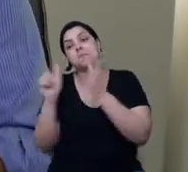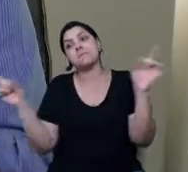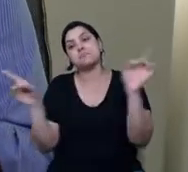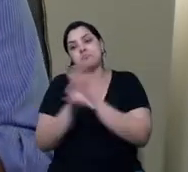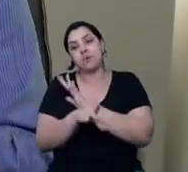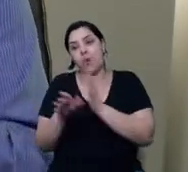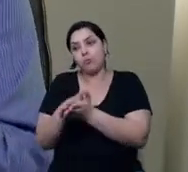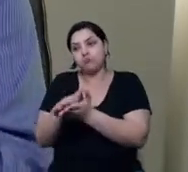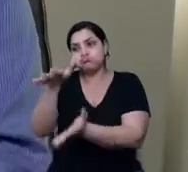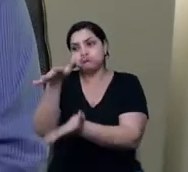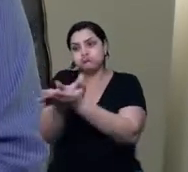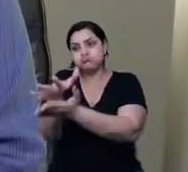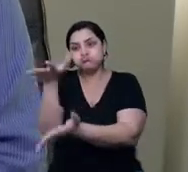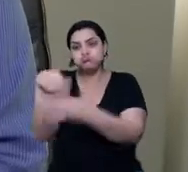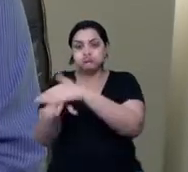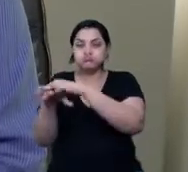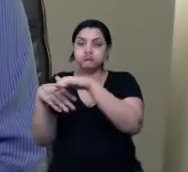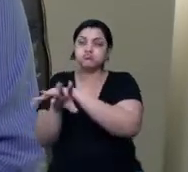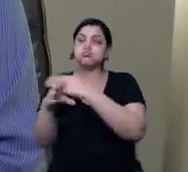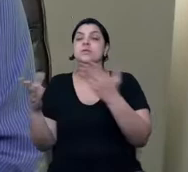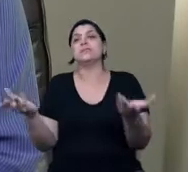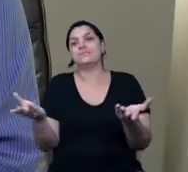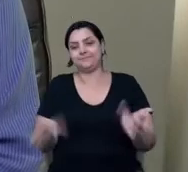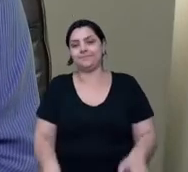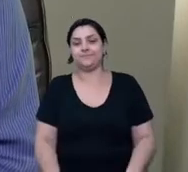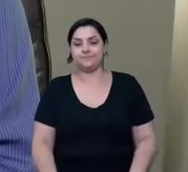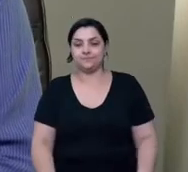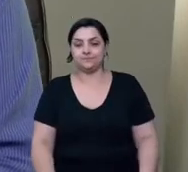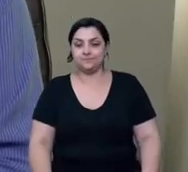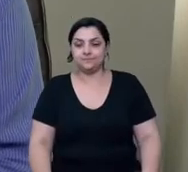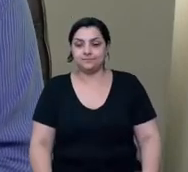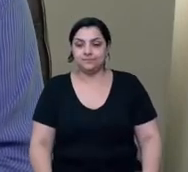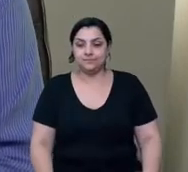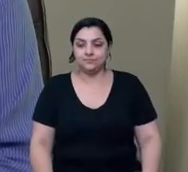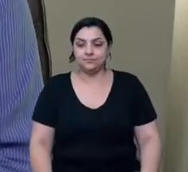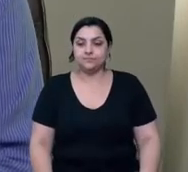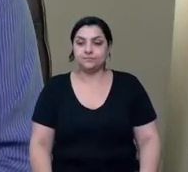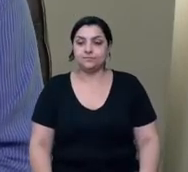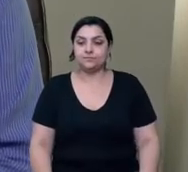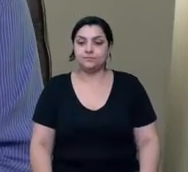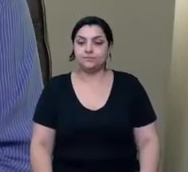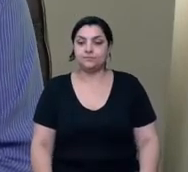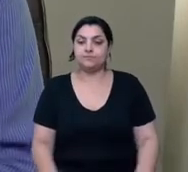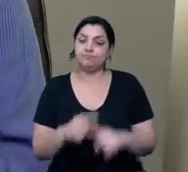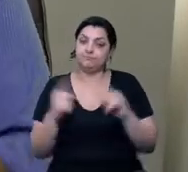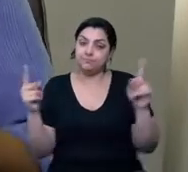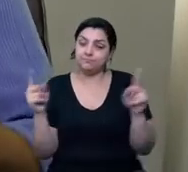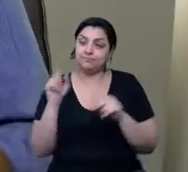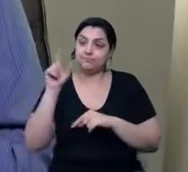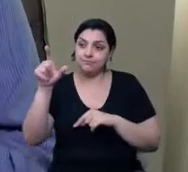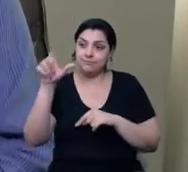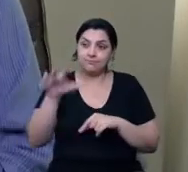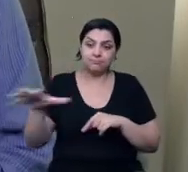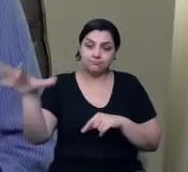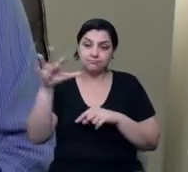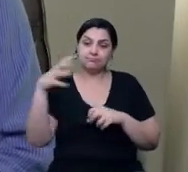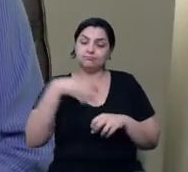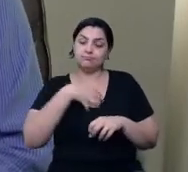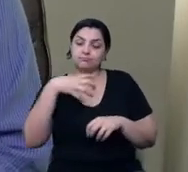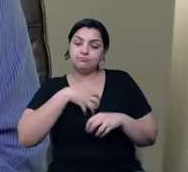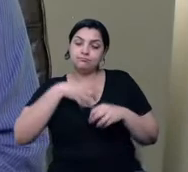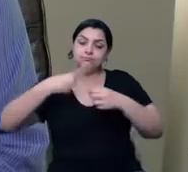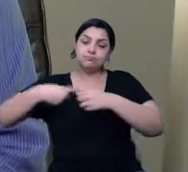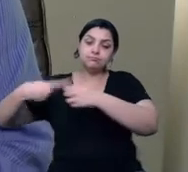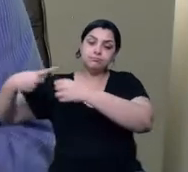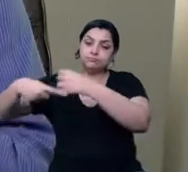guardar tudo para um dia. Mas assim, não só a cidade de Seabra, mas o sertão todo da Bahia, o sertão baiano, que produz